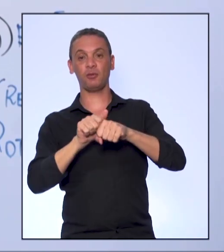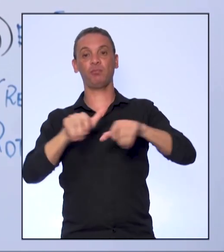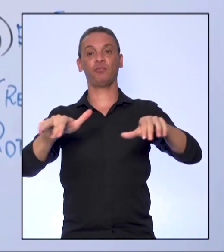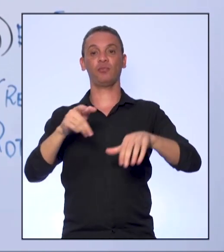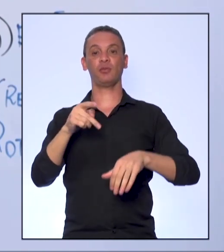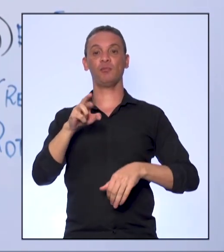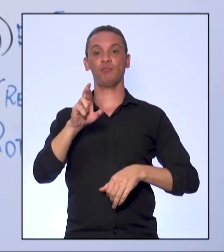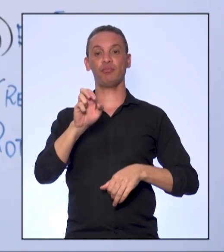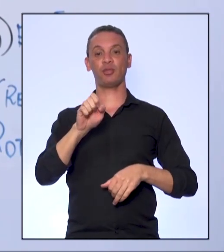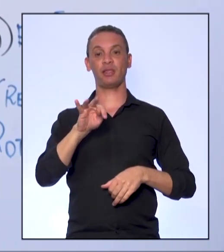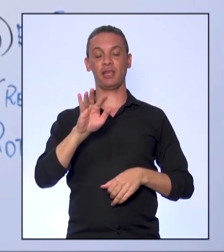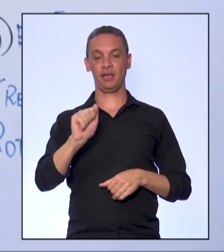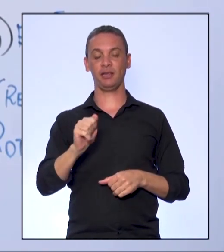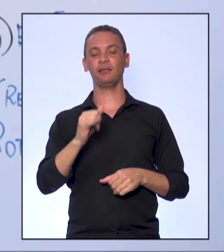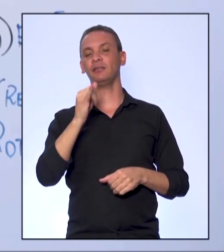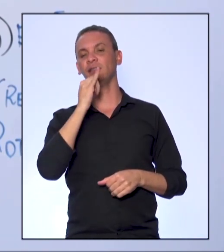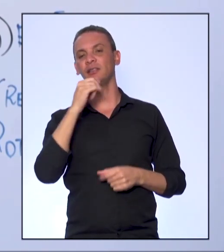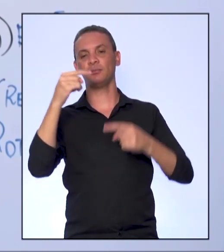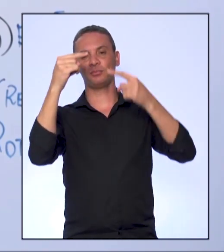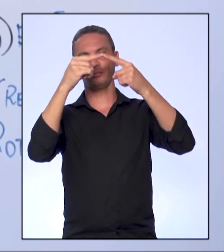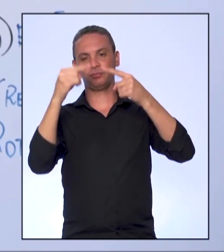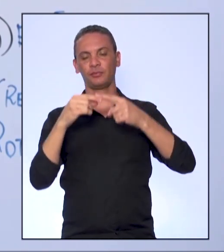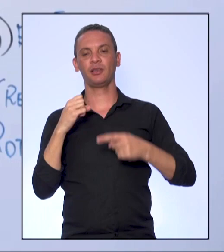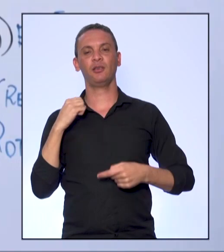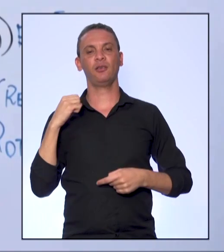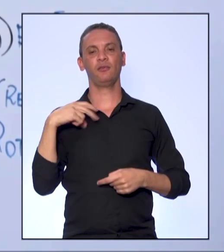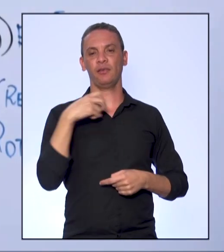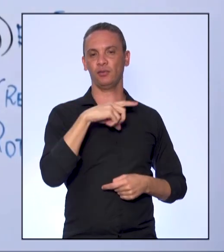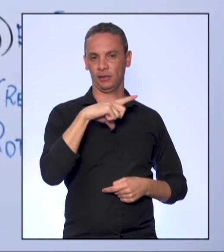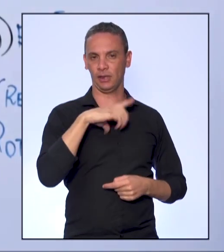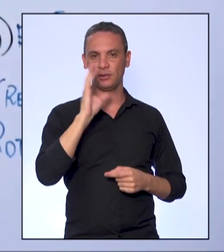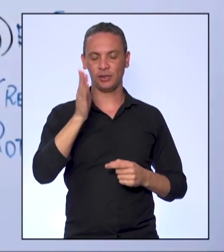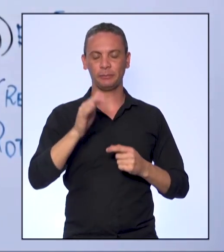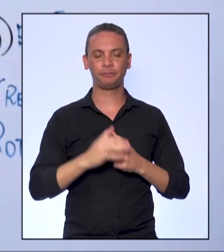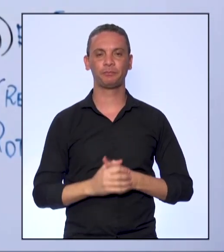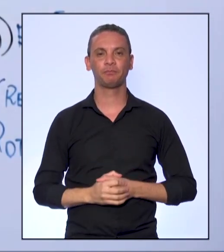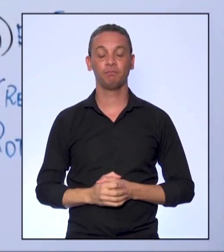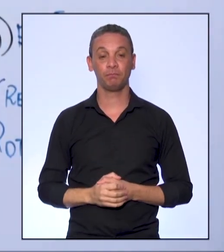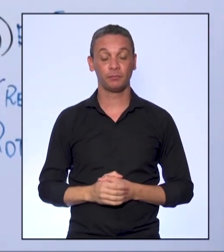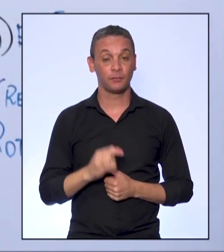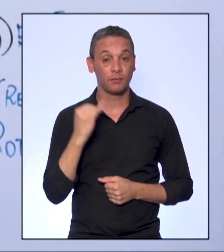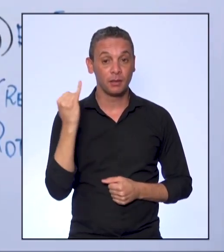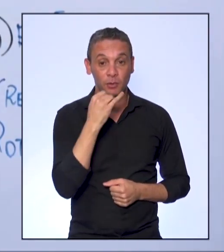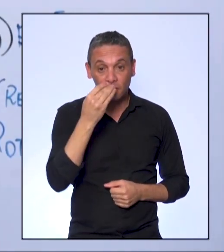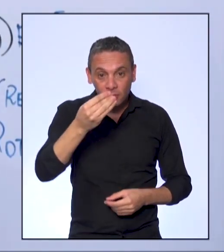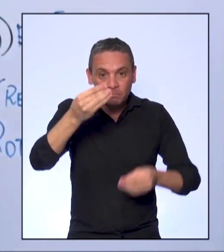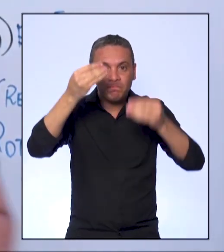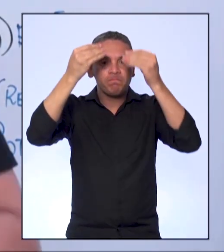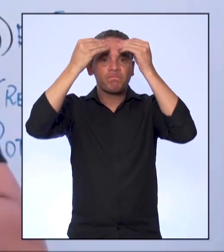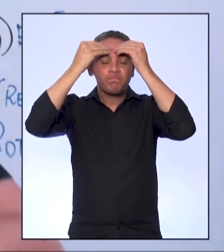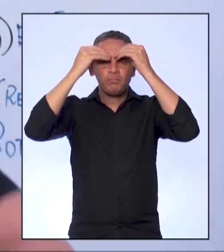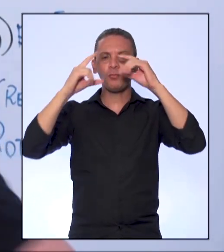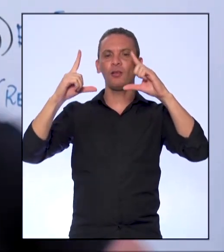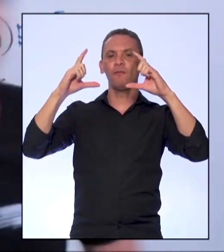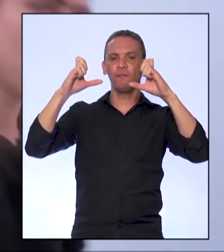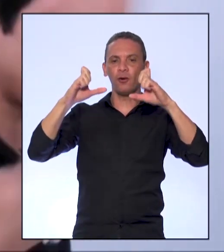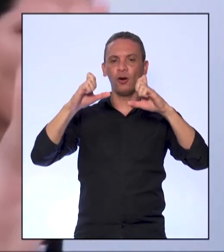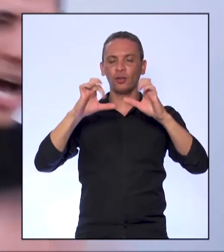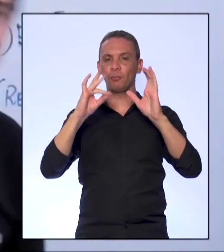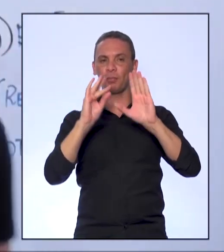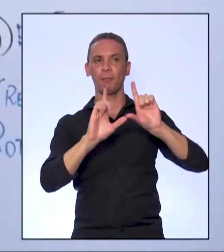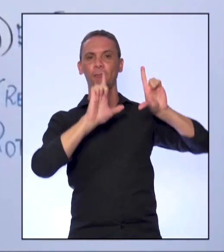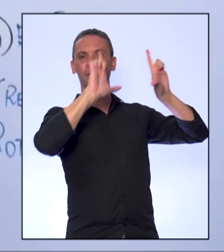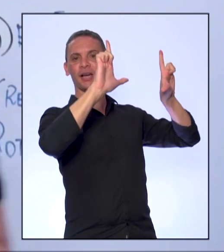produzir proteína. E são os exemplos de vírus que eu dei aqui para vocês. Beleza? Isso aqui vale ouro, galera. Tira um print, coloca, gruda aí